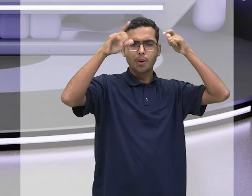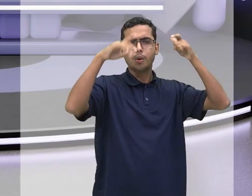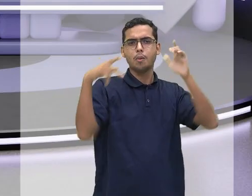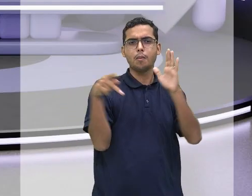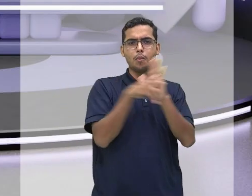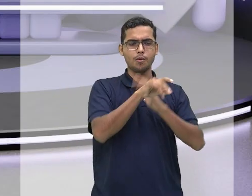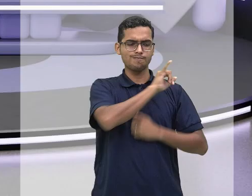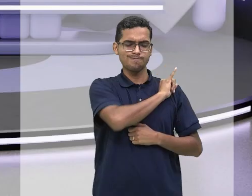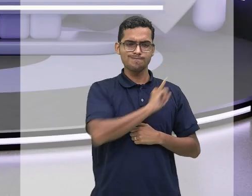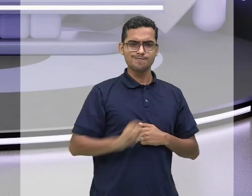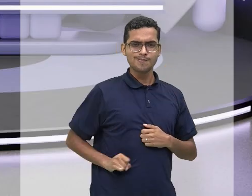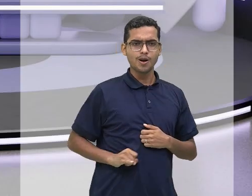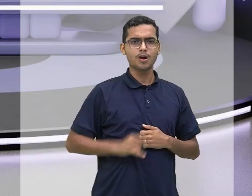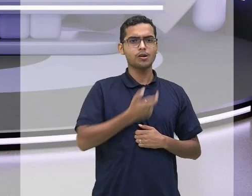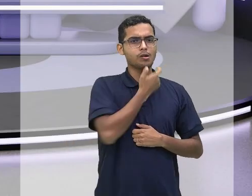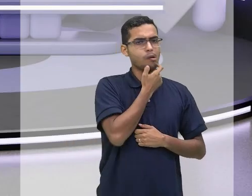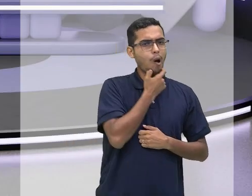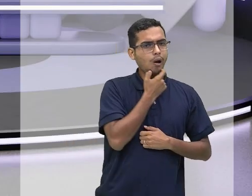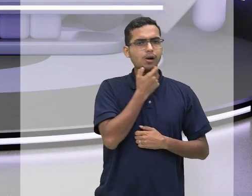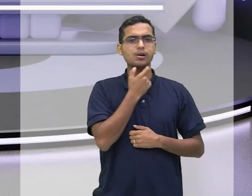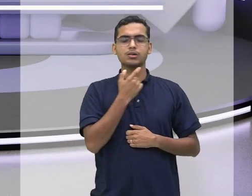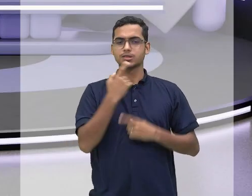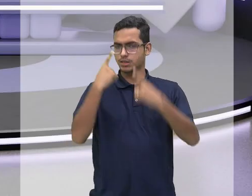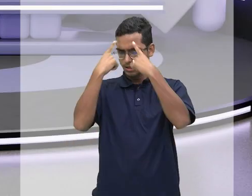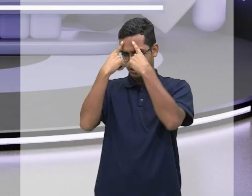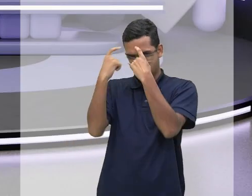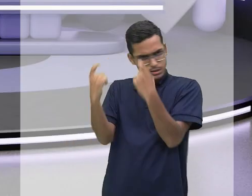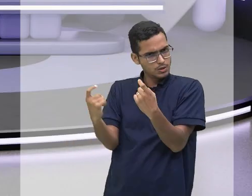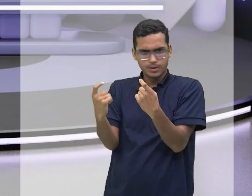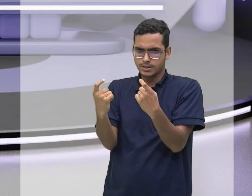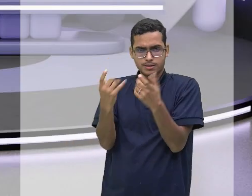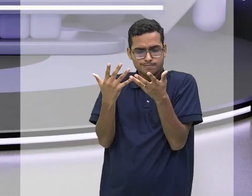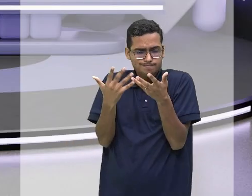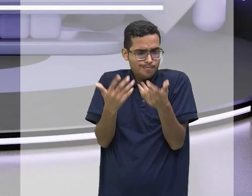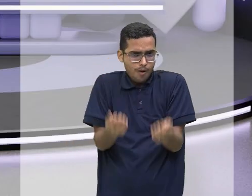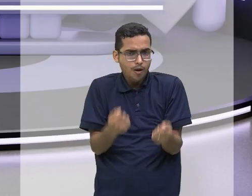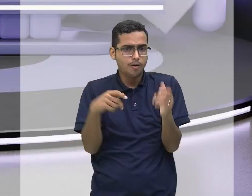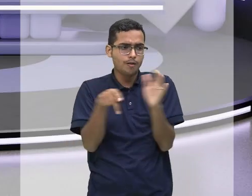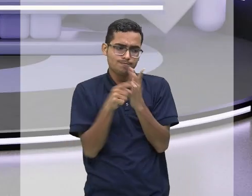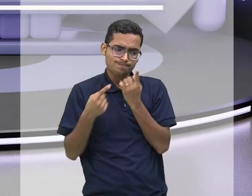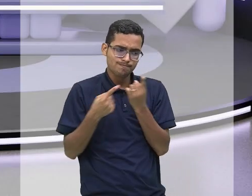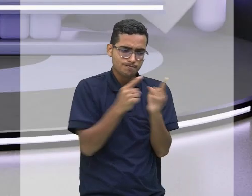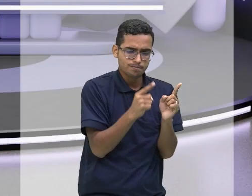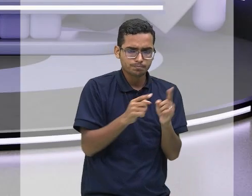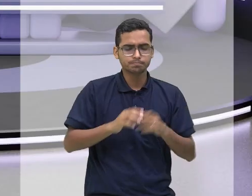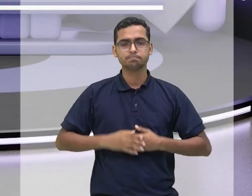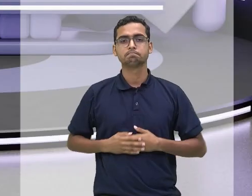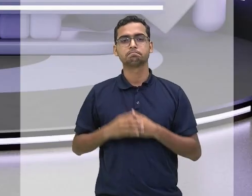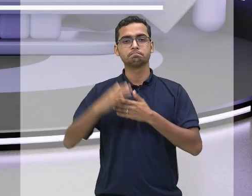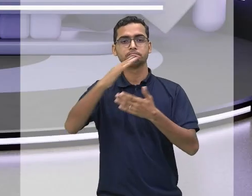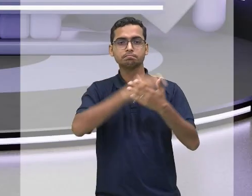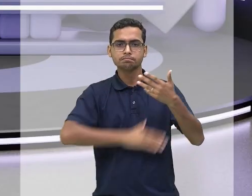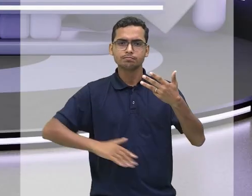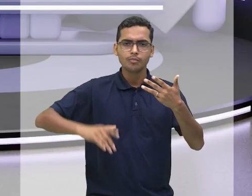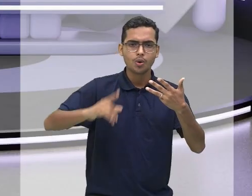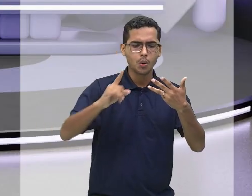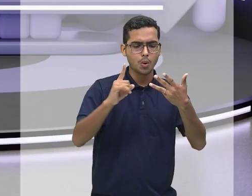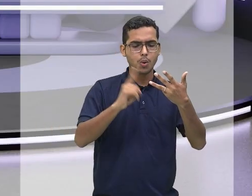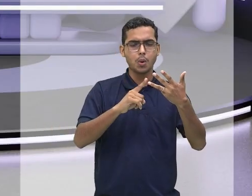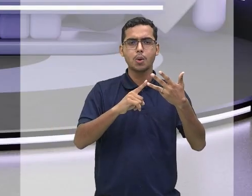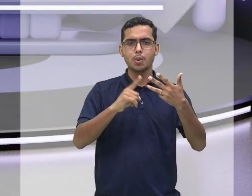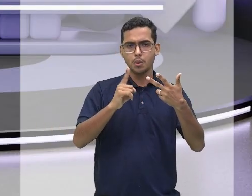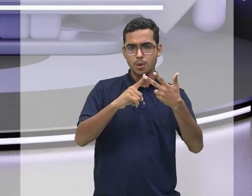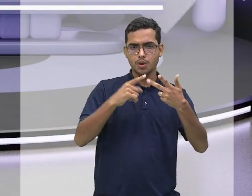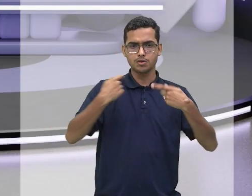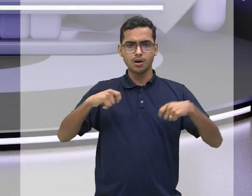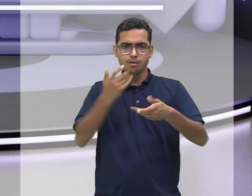necessitados, a prática de uma boa vizinhança, o respeitar a privacidade de outras pessoas, tudo isso são exemplos de